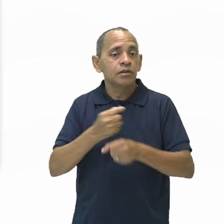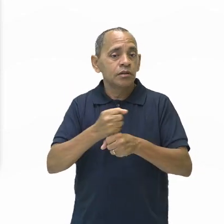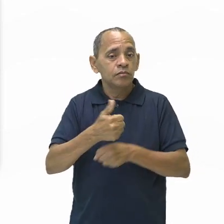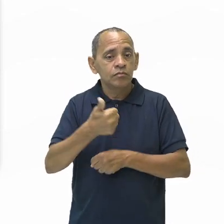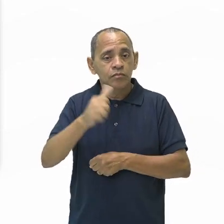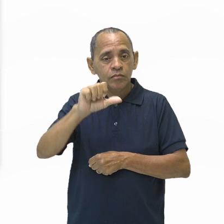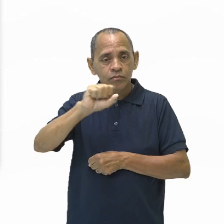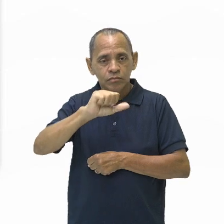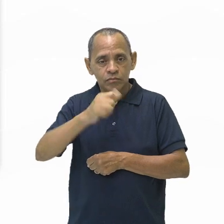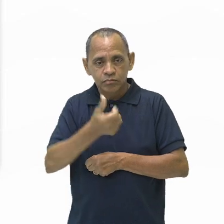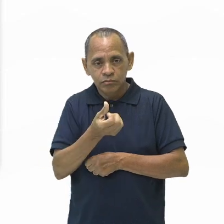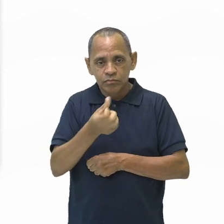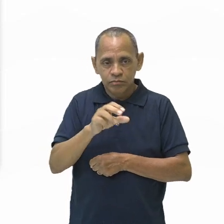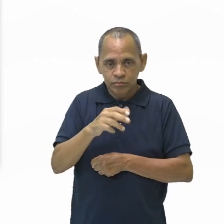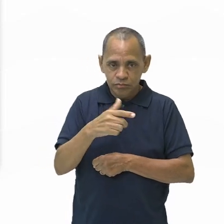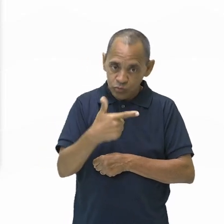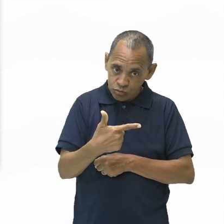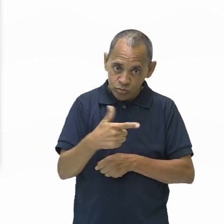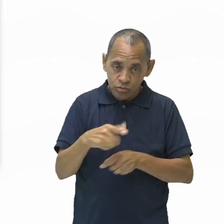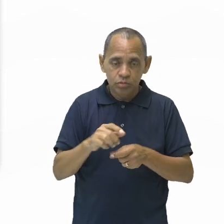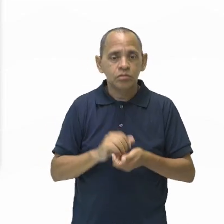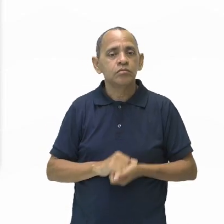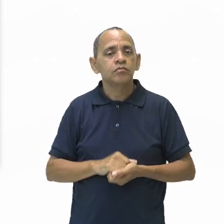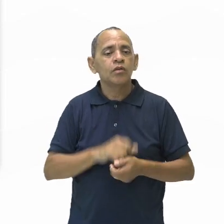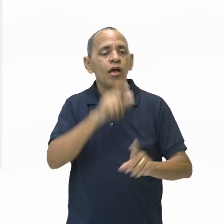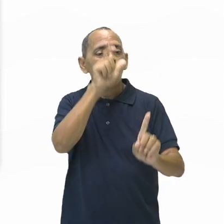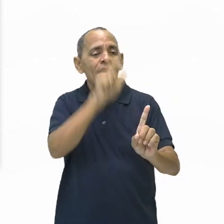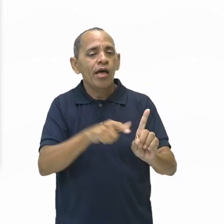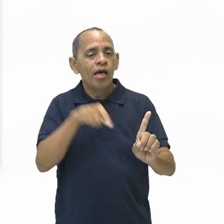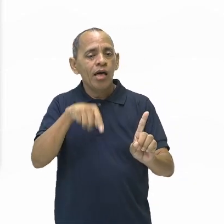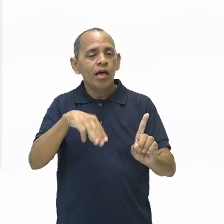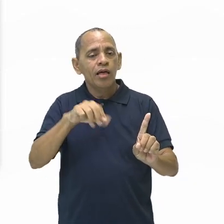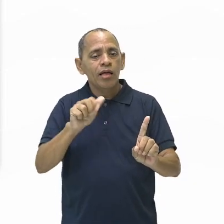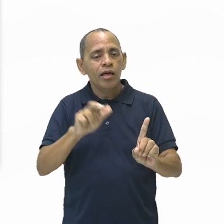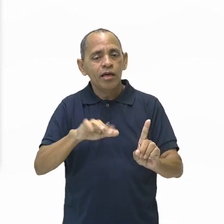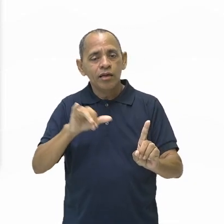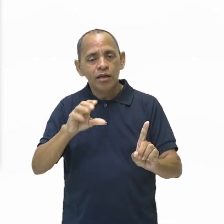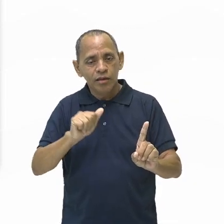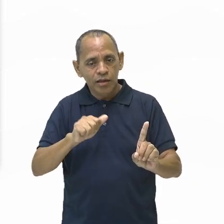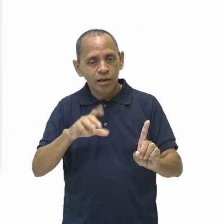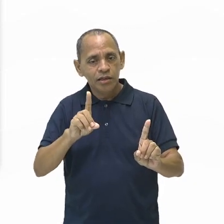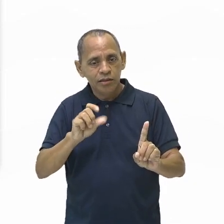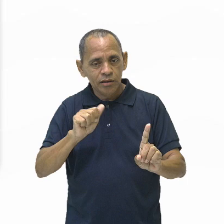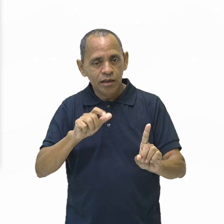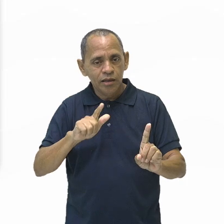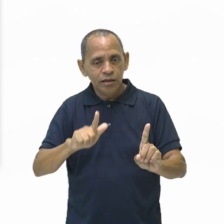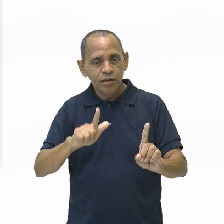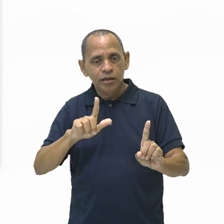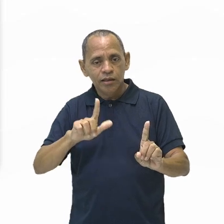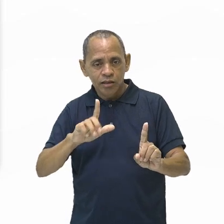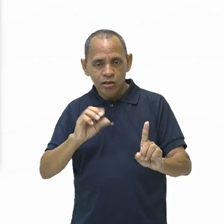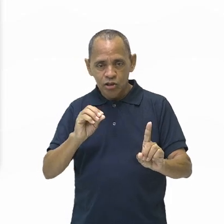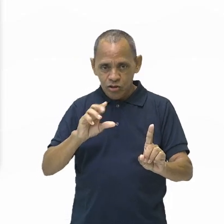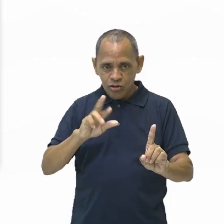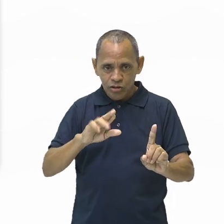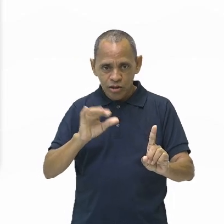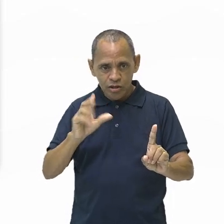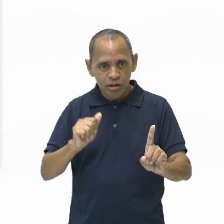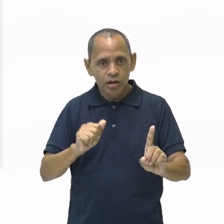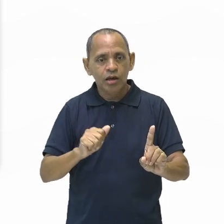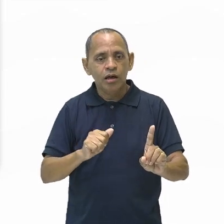livro, né? E quem era a personagem aí? Maria da Glória. Nome de nascença, né? Era Maria da